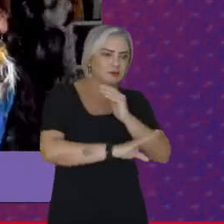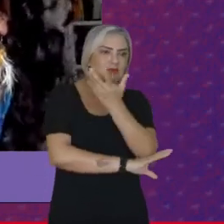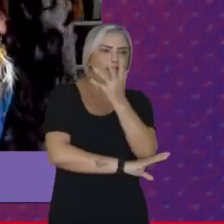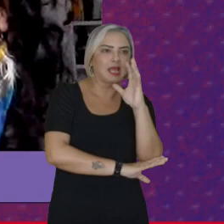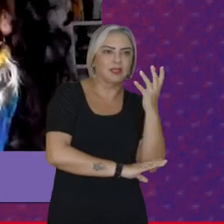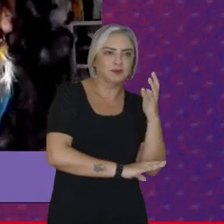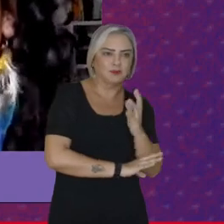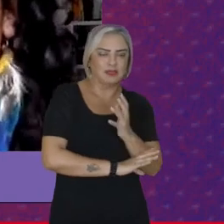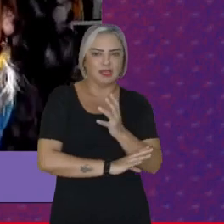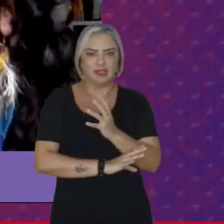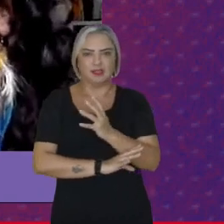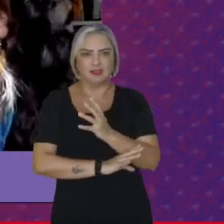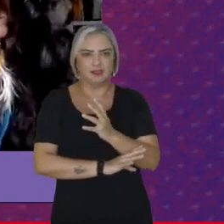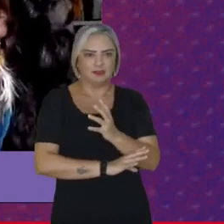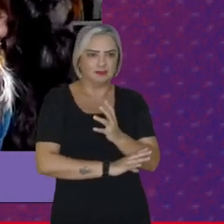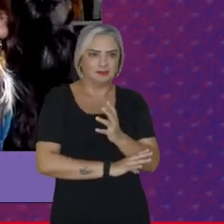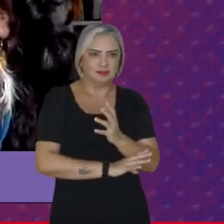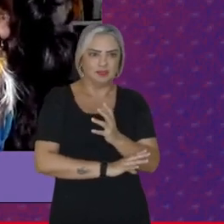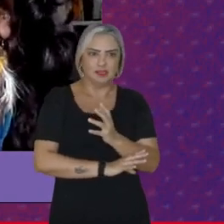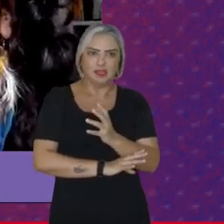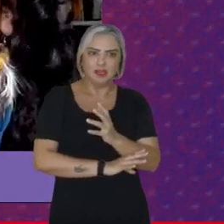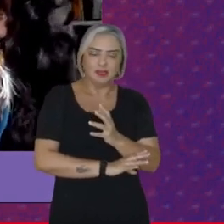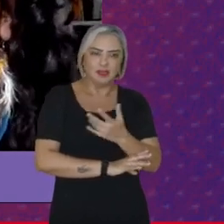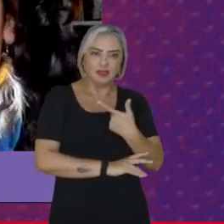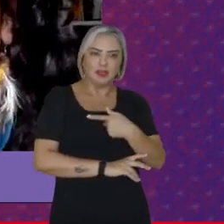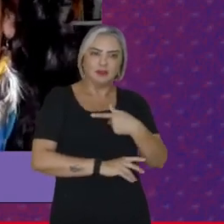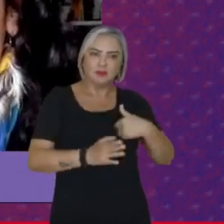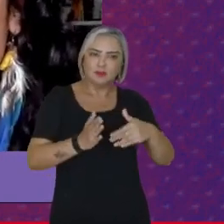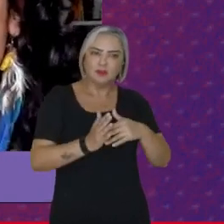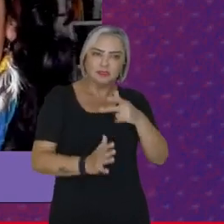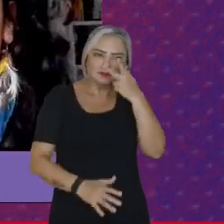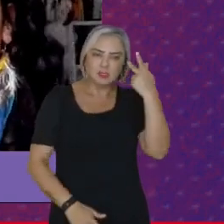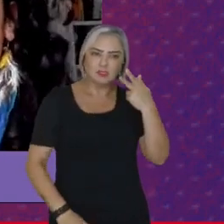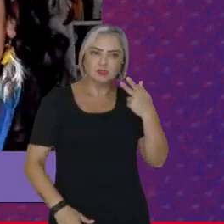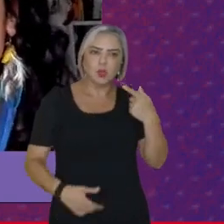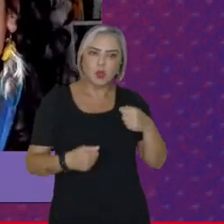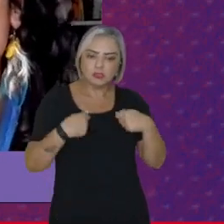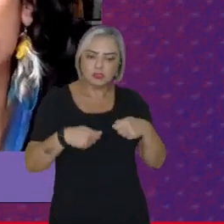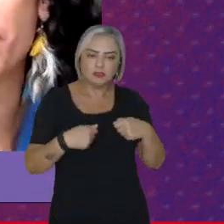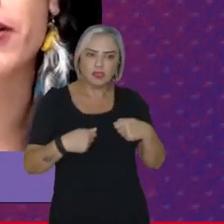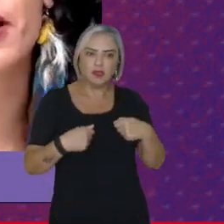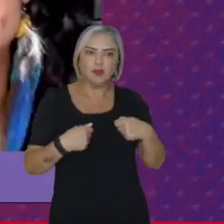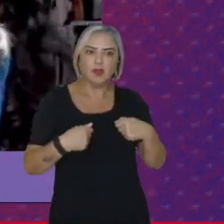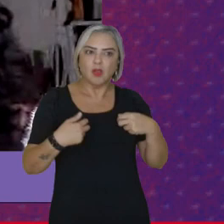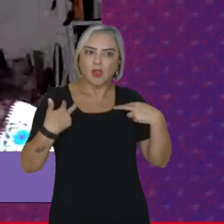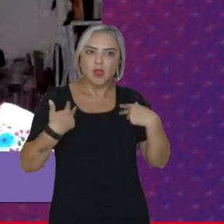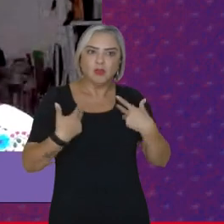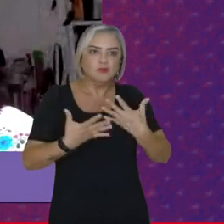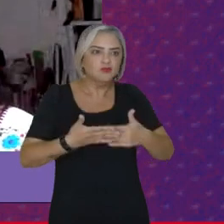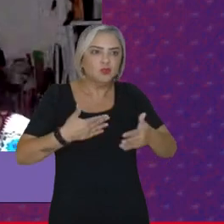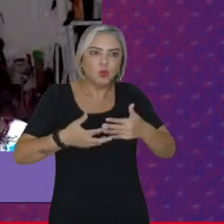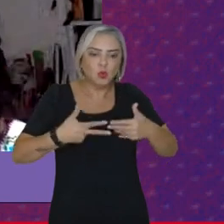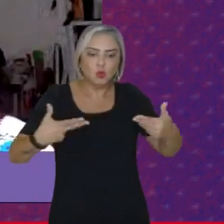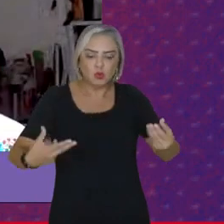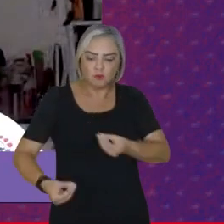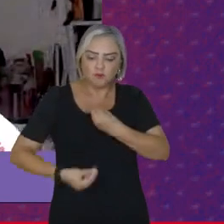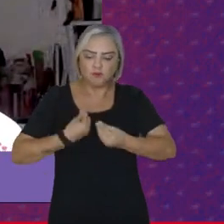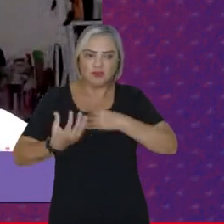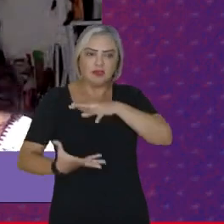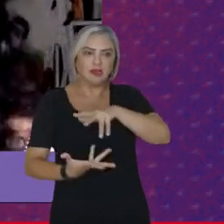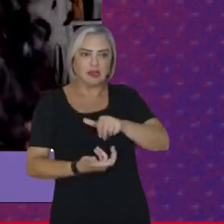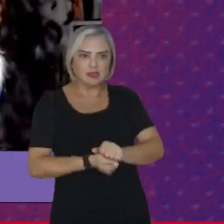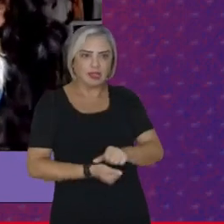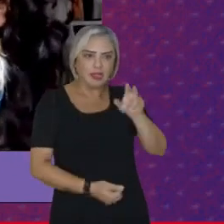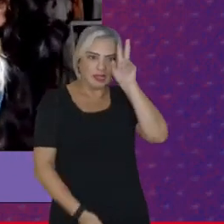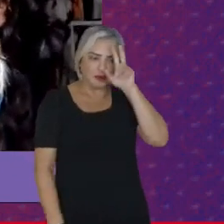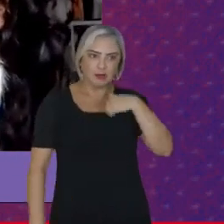que atinge a saúde de todas as pessoas, né? De todas as pessoas que estão ali e todos os seres vivos, porque afinal, a gente não lembrar que a gente